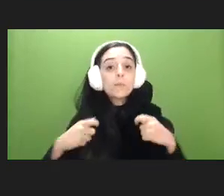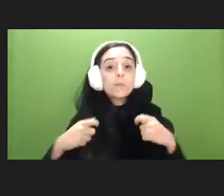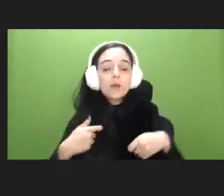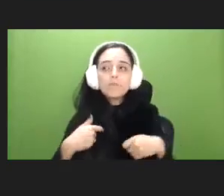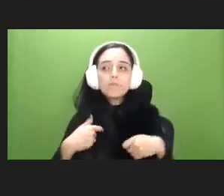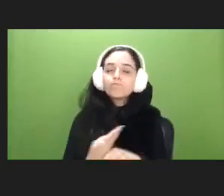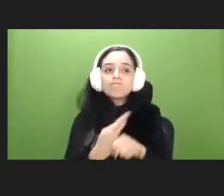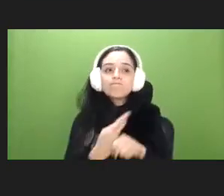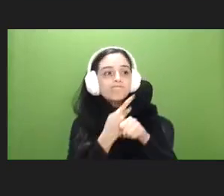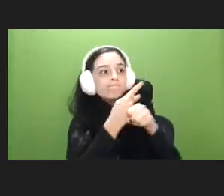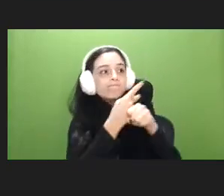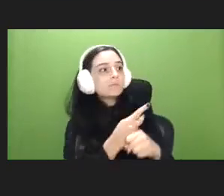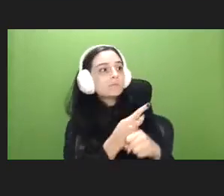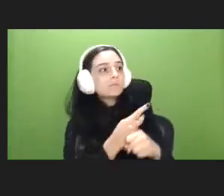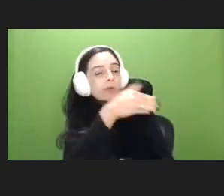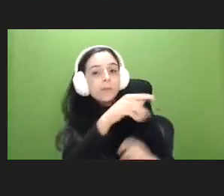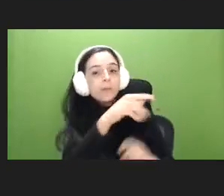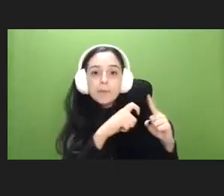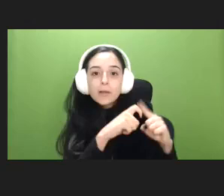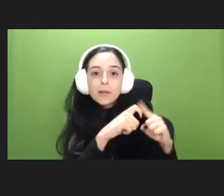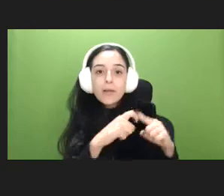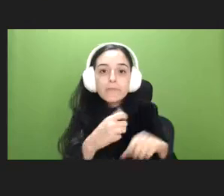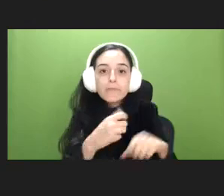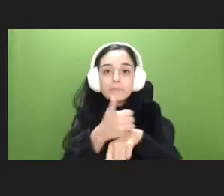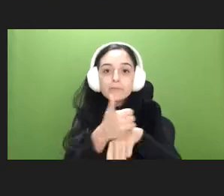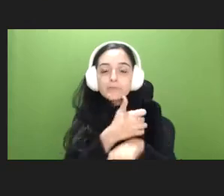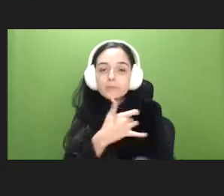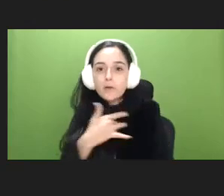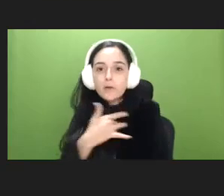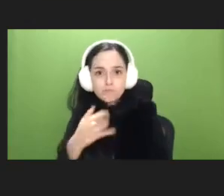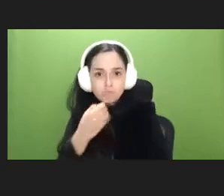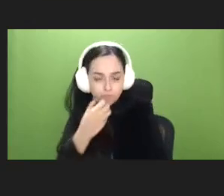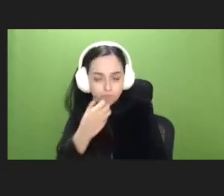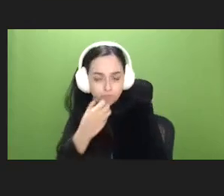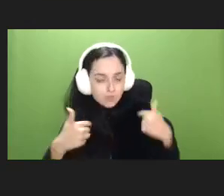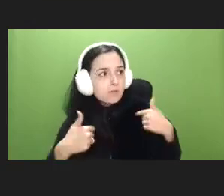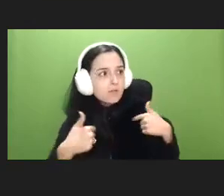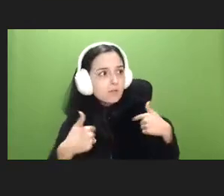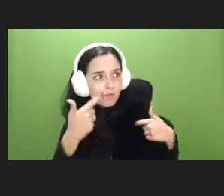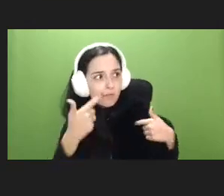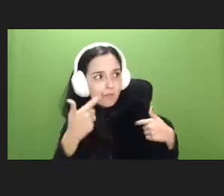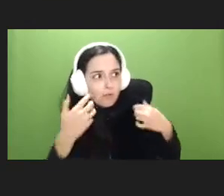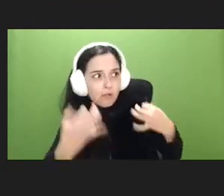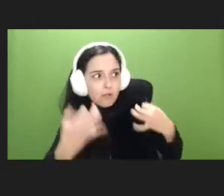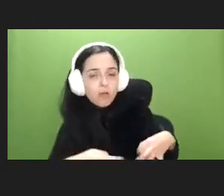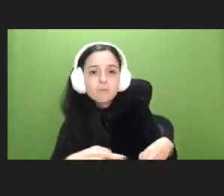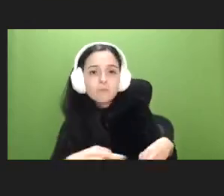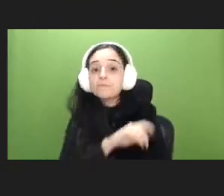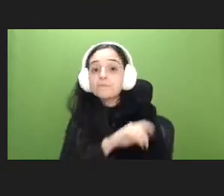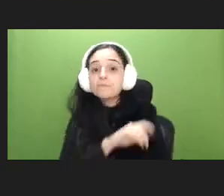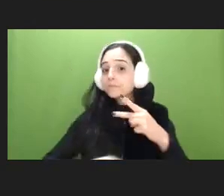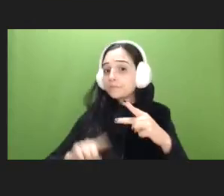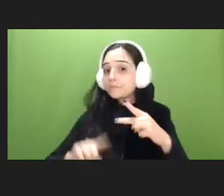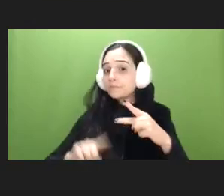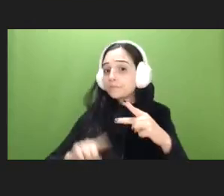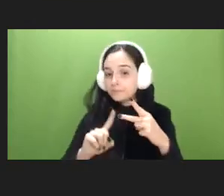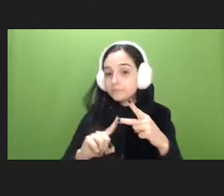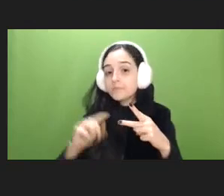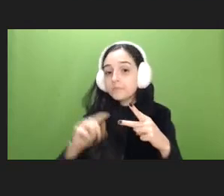um profissional de saúde para ver se está tudo bem. A segunda coisa é entender o